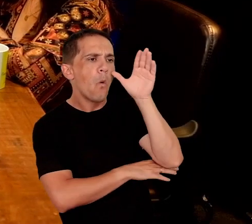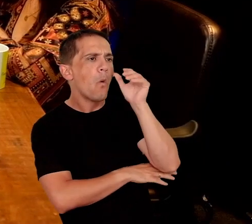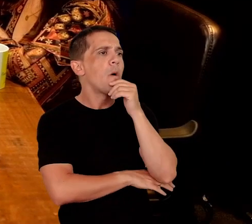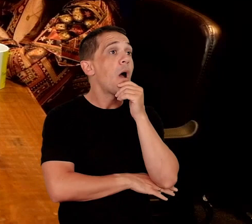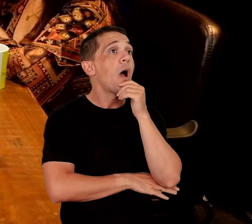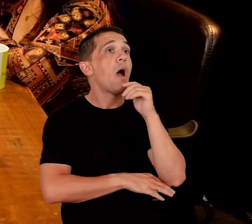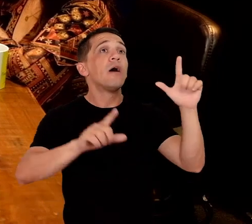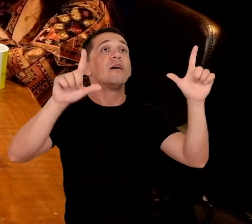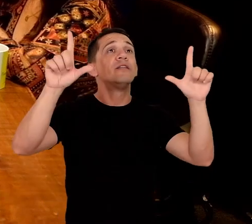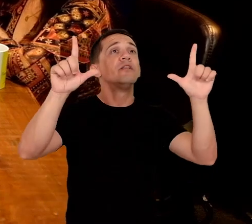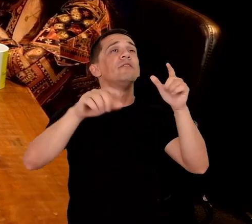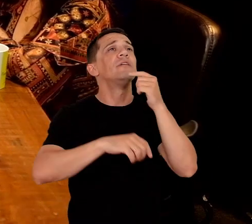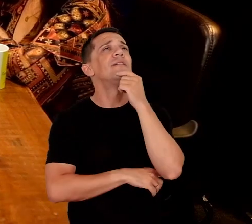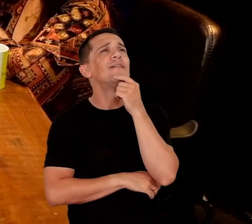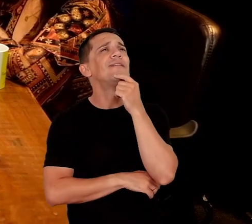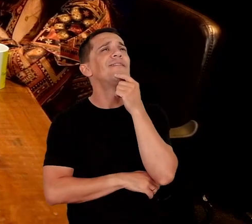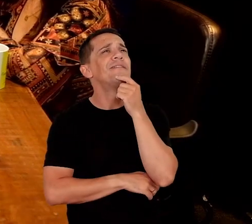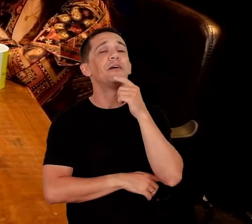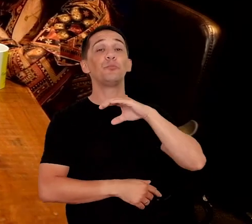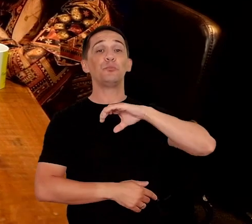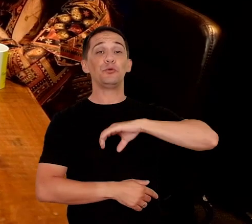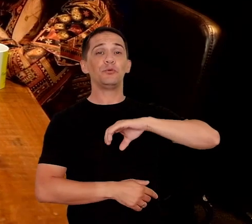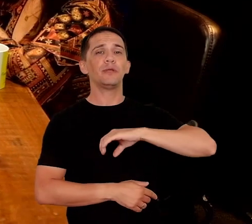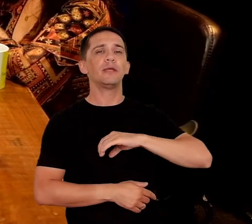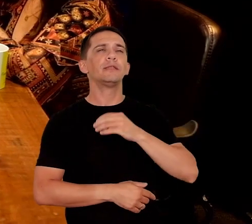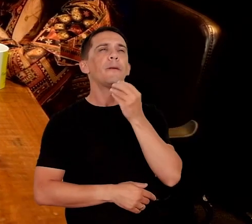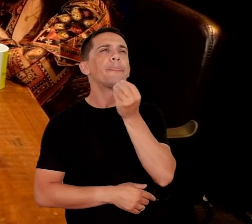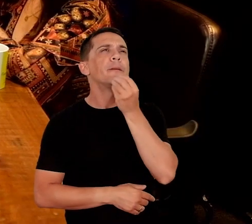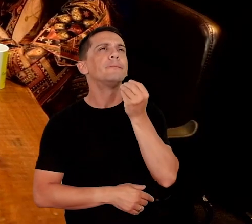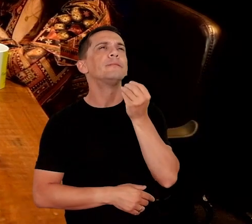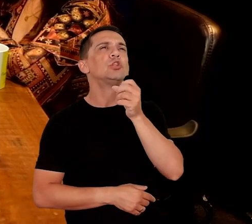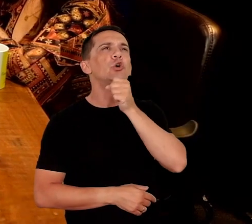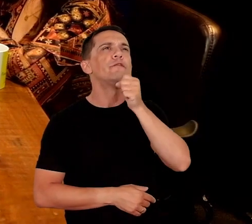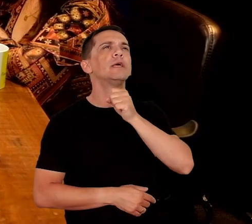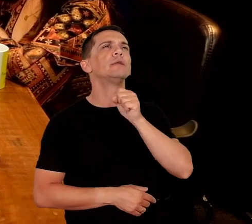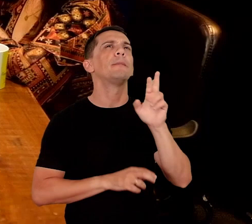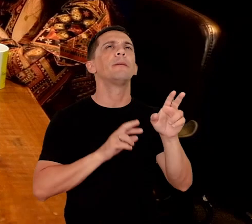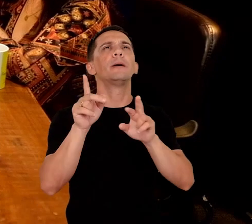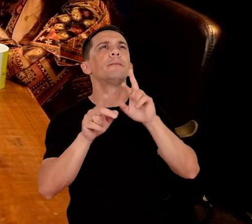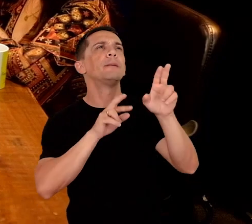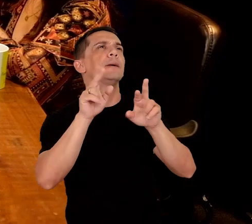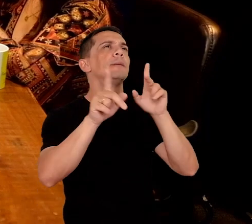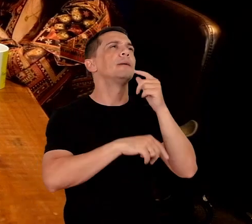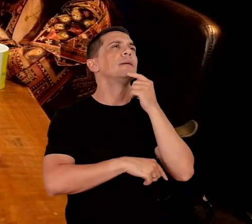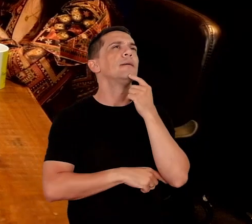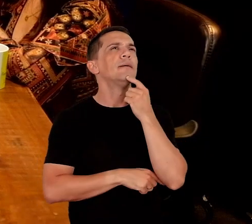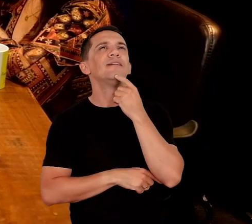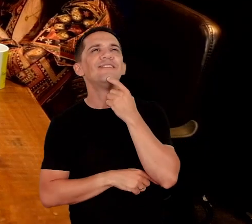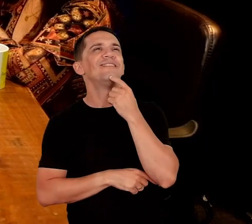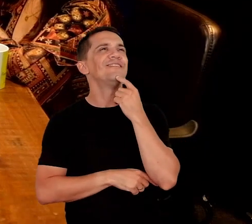é uma curiosidade. Então, a pessoa chega, tem a televisão ali, e aí tem português, né? Sorvete, de tal sabor,